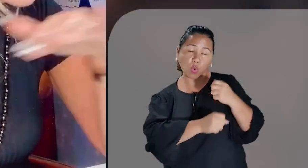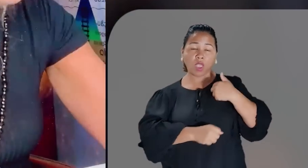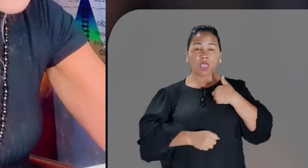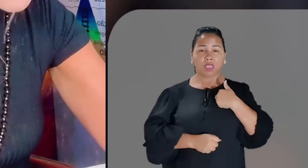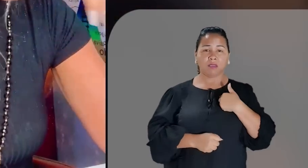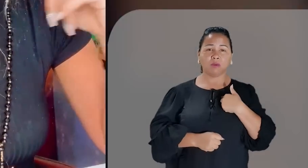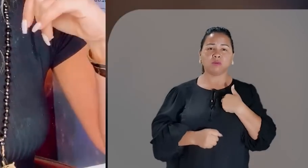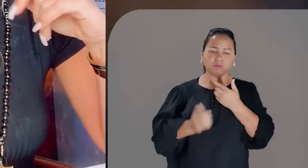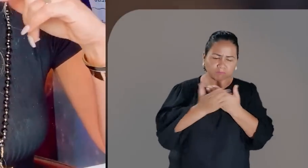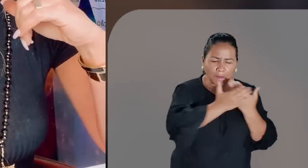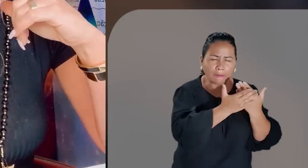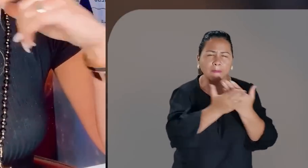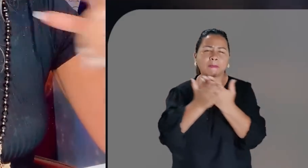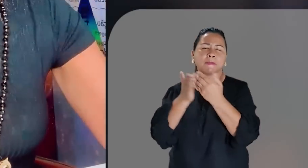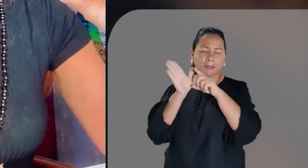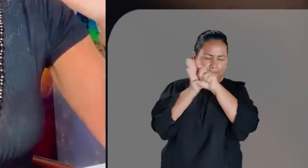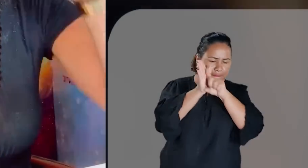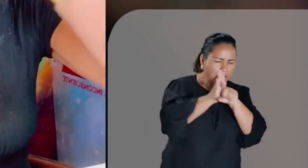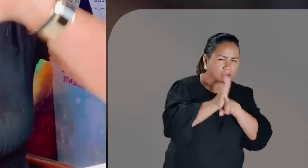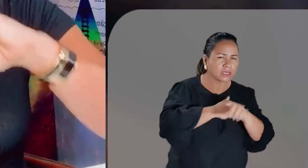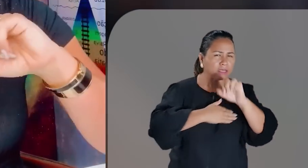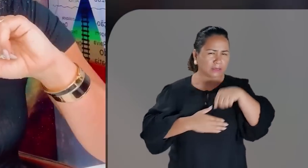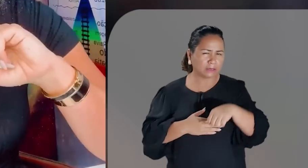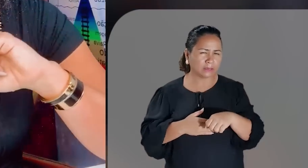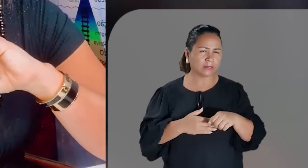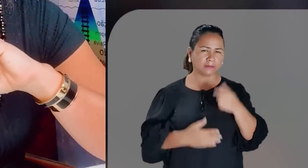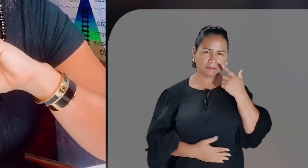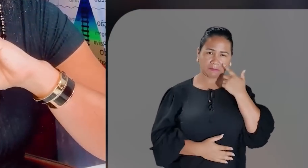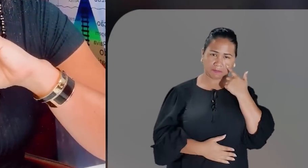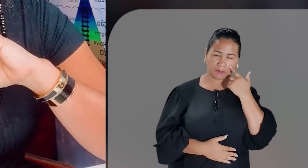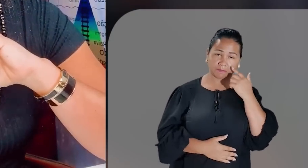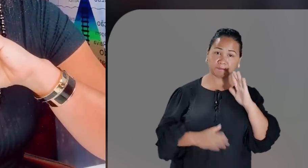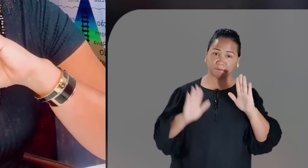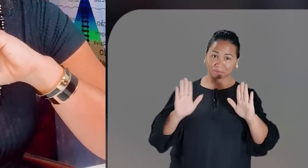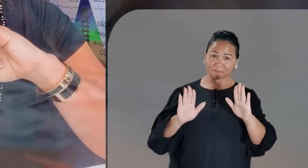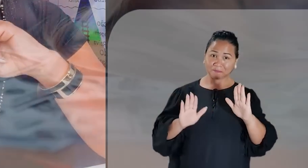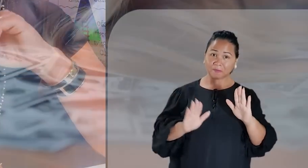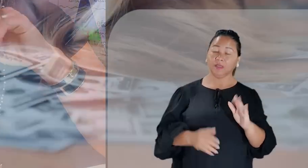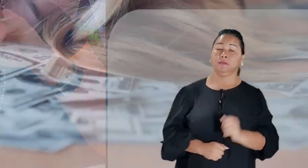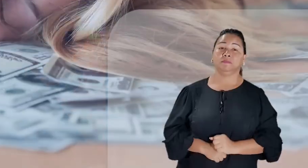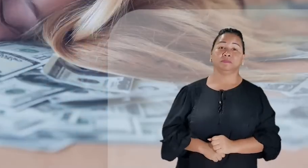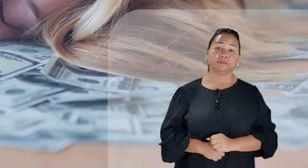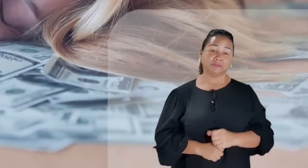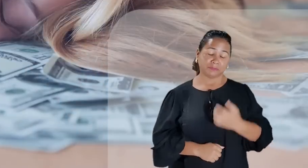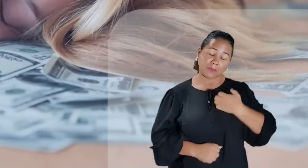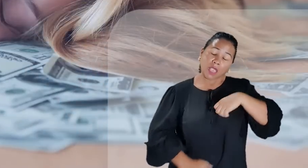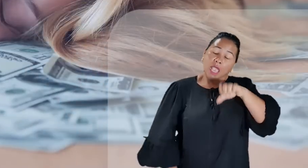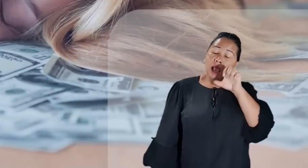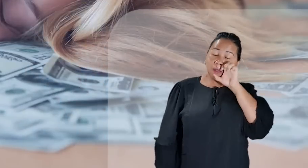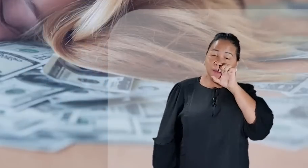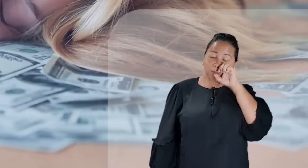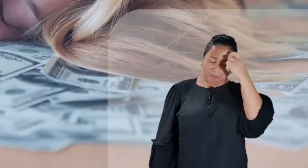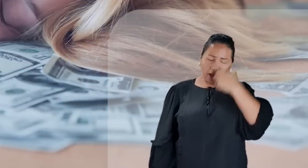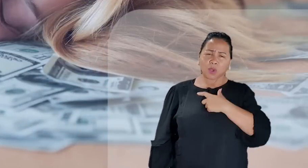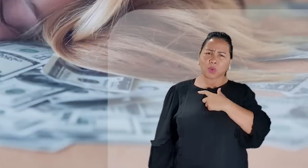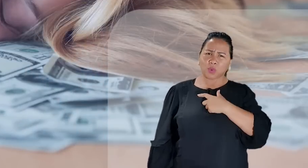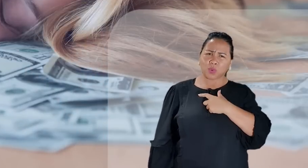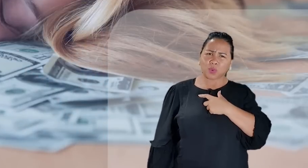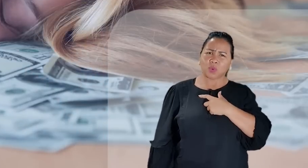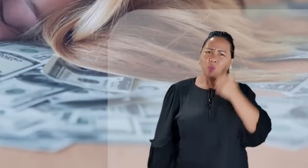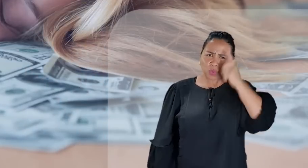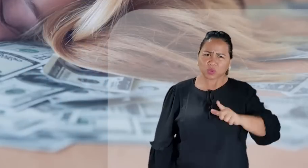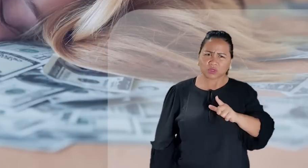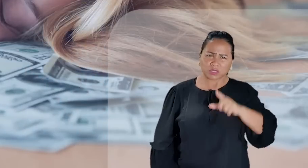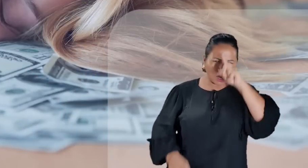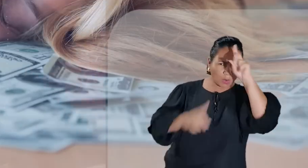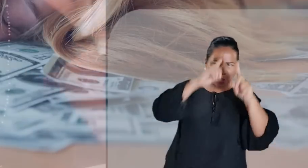não tenho nenhuma dúvida do que eu estou falando. Vamos analisar a minha resposta. Eu cocriaria ganhar na Mega Sena?